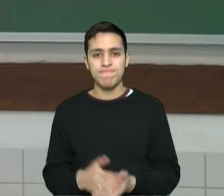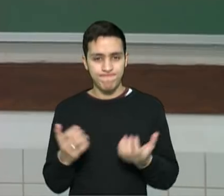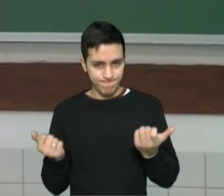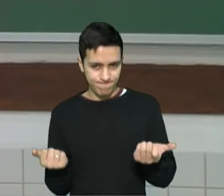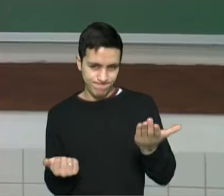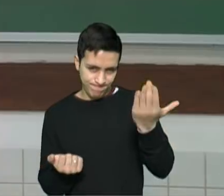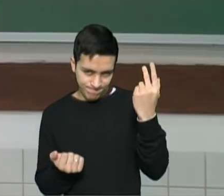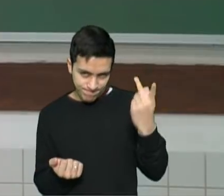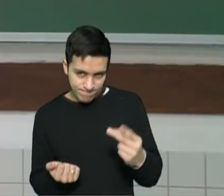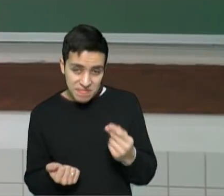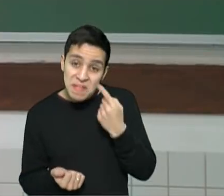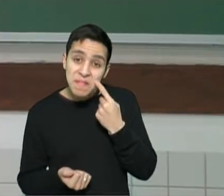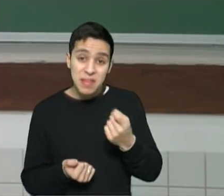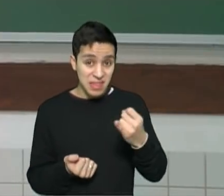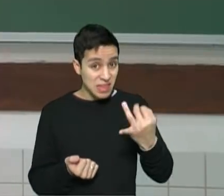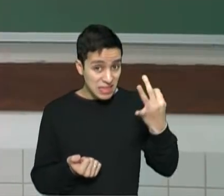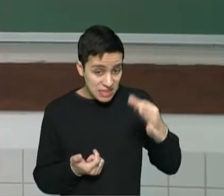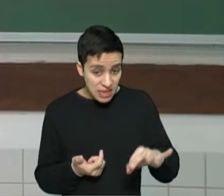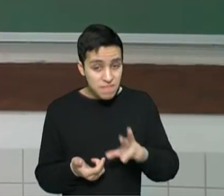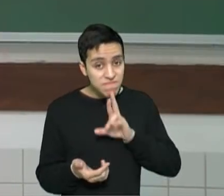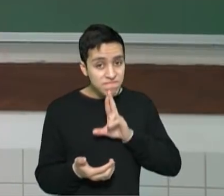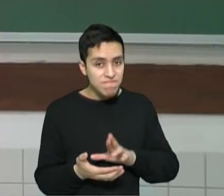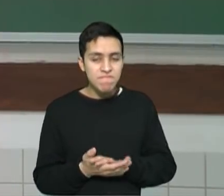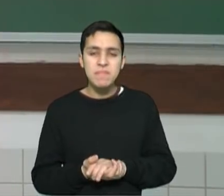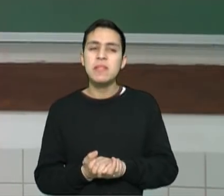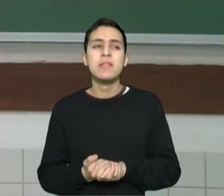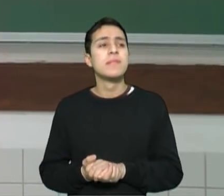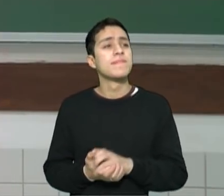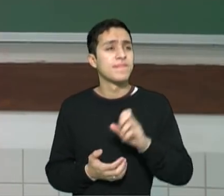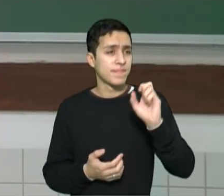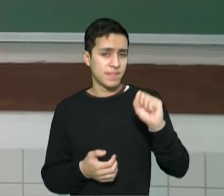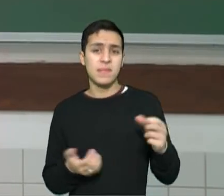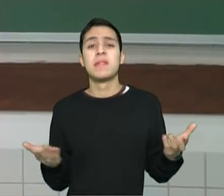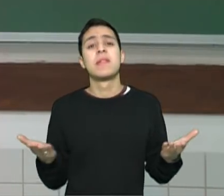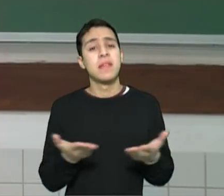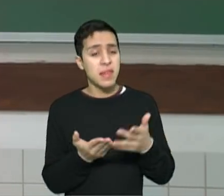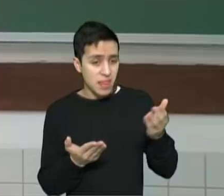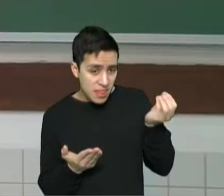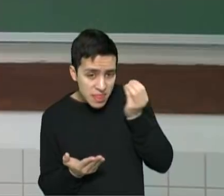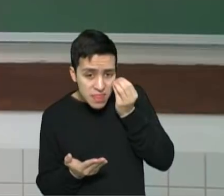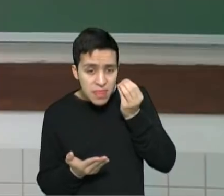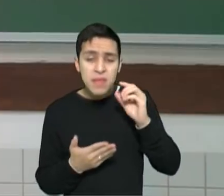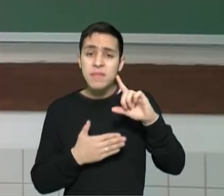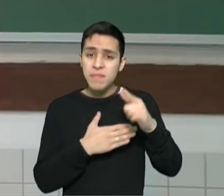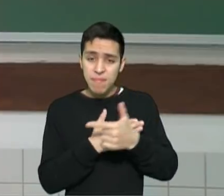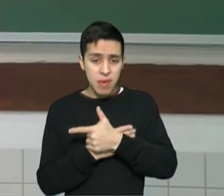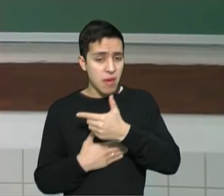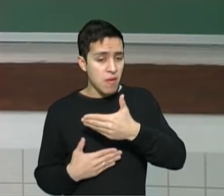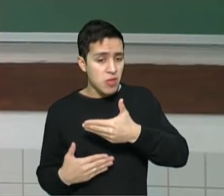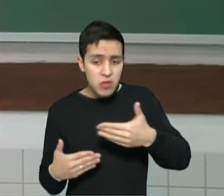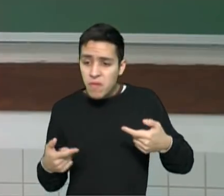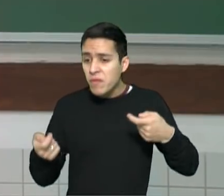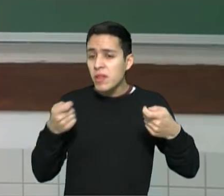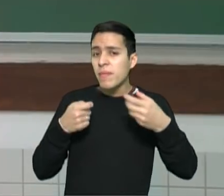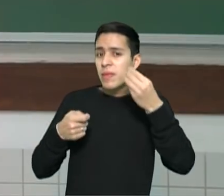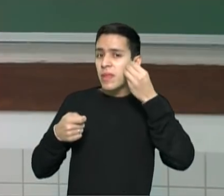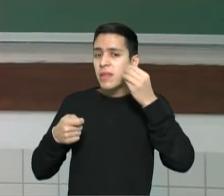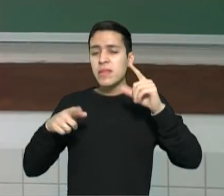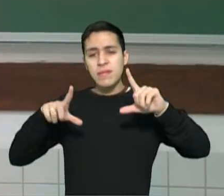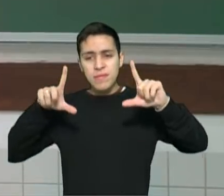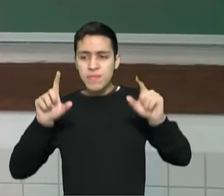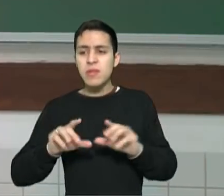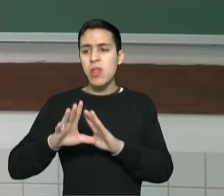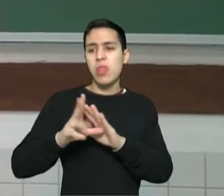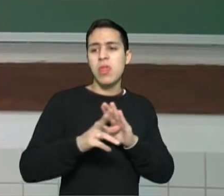Vamos lá, galera, ver se vocês marcaram a alternativa correta. Sim, atualmente tenta um papel de governança para combater vários níveis de corrupção,